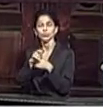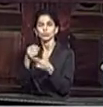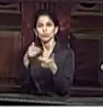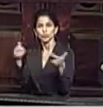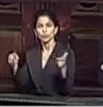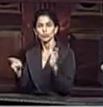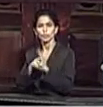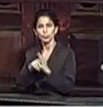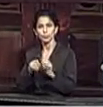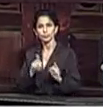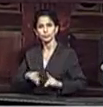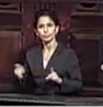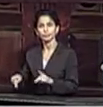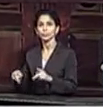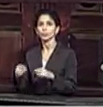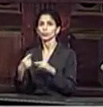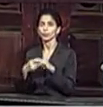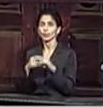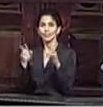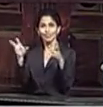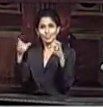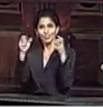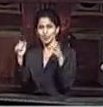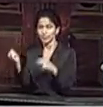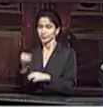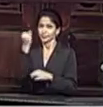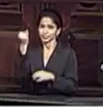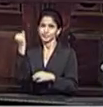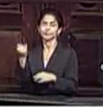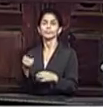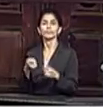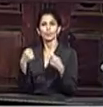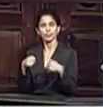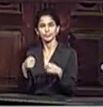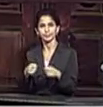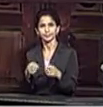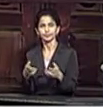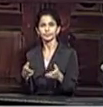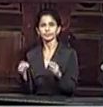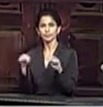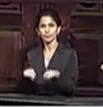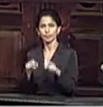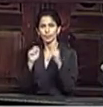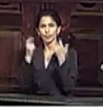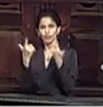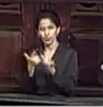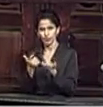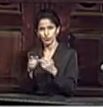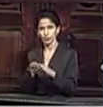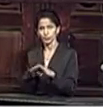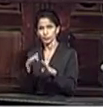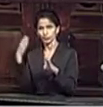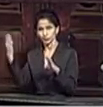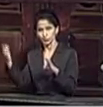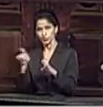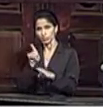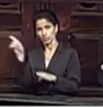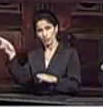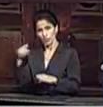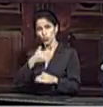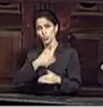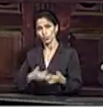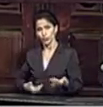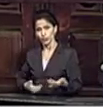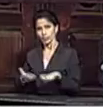matéria tão sensível. Por isso, acho que se abre sobre essa casa, se o governo efetivamente estiver